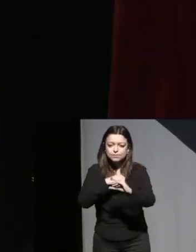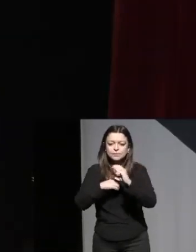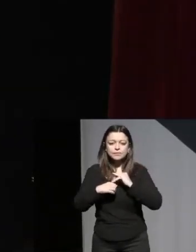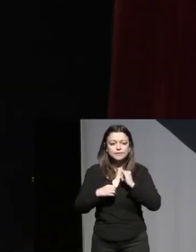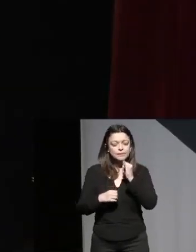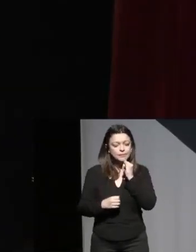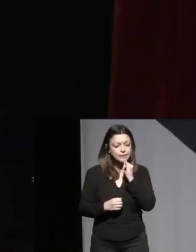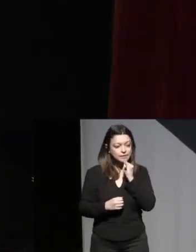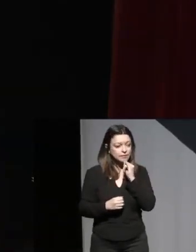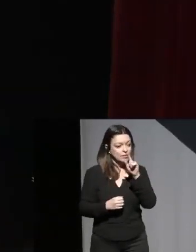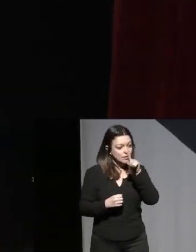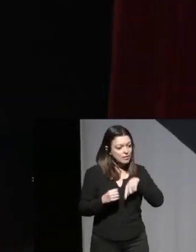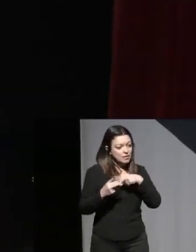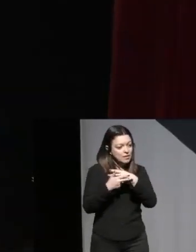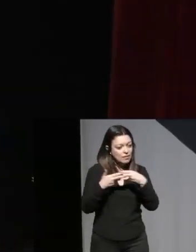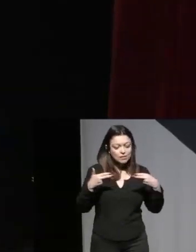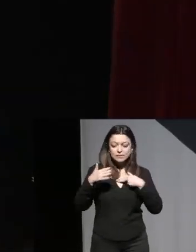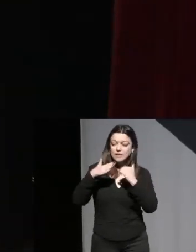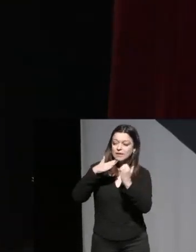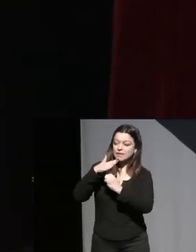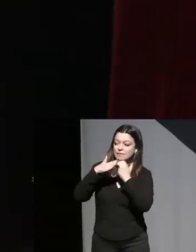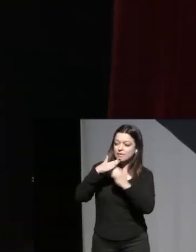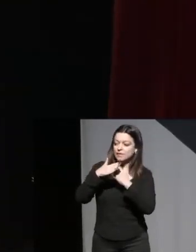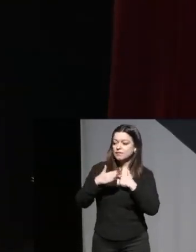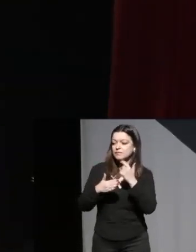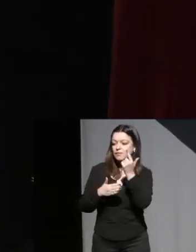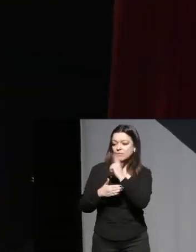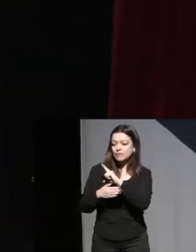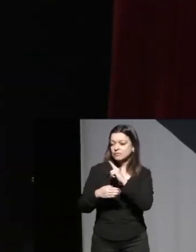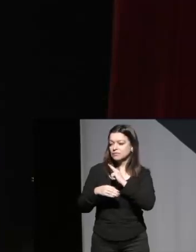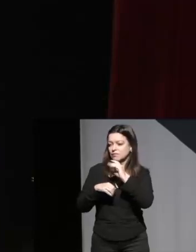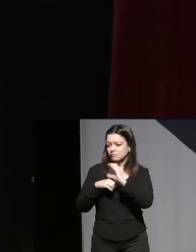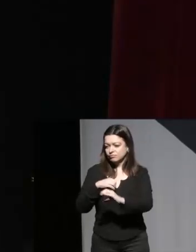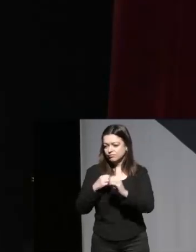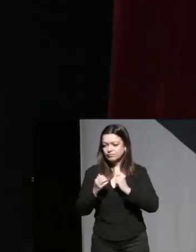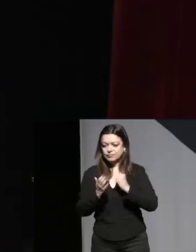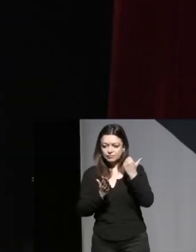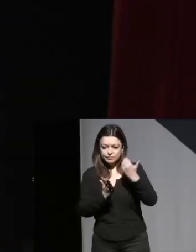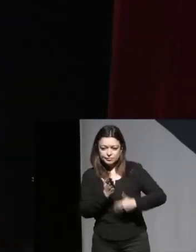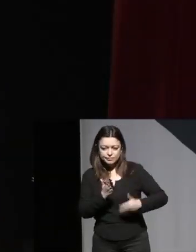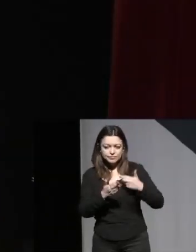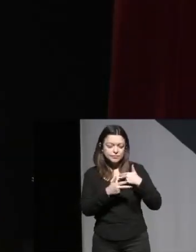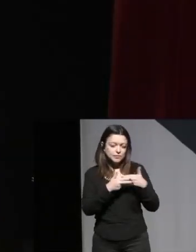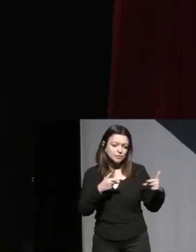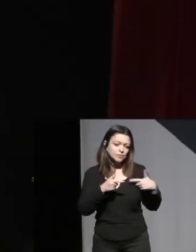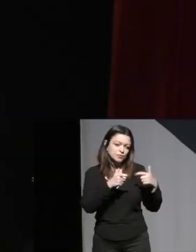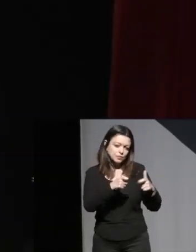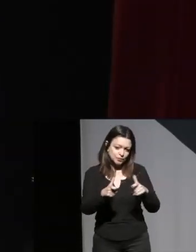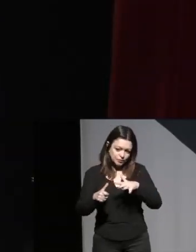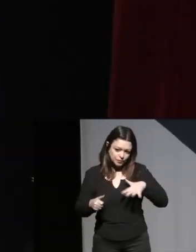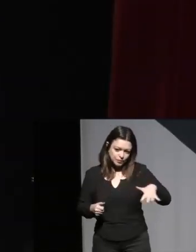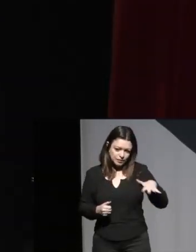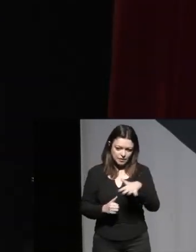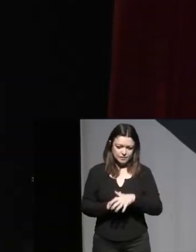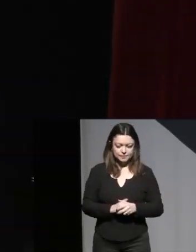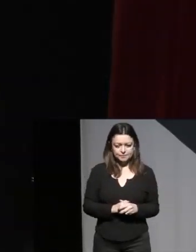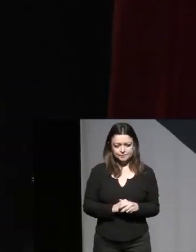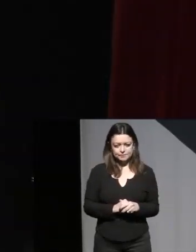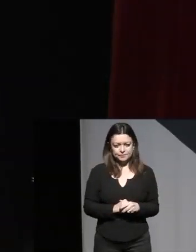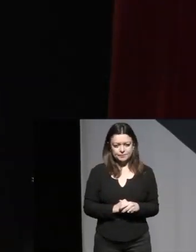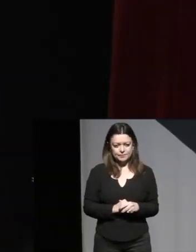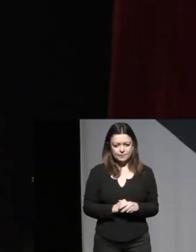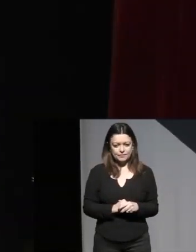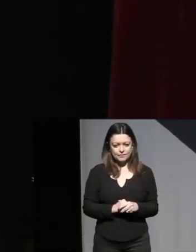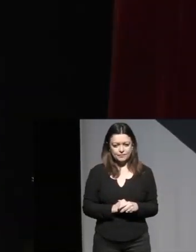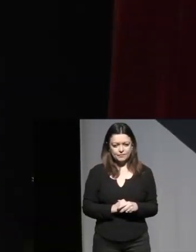crédito presumido de ICI, para que as empresas se instalem nos seus territórios. Né? Trago aqui, por exemplo, né, o